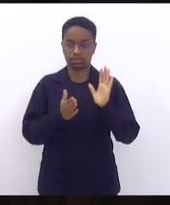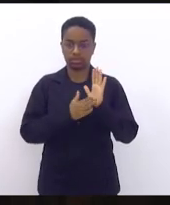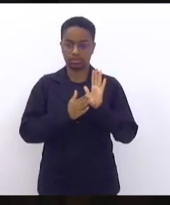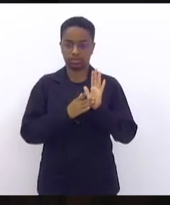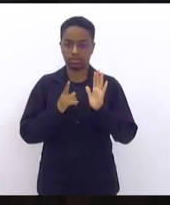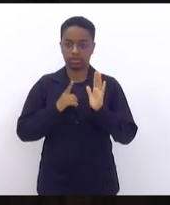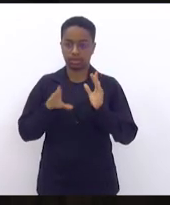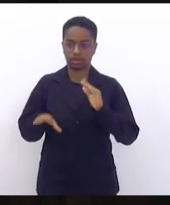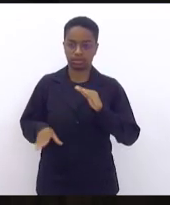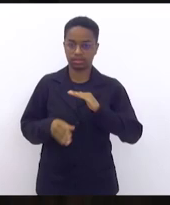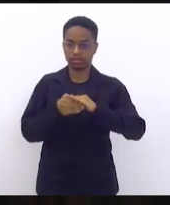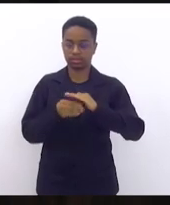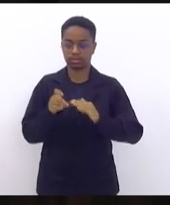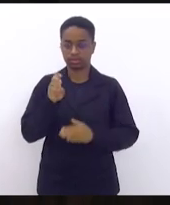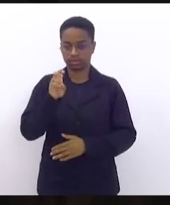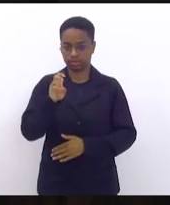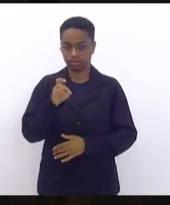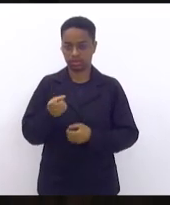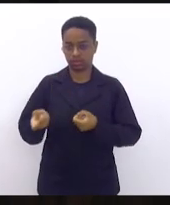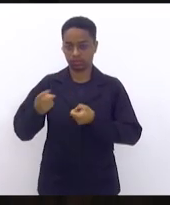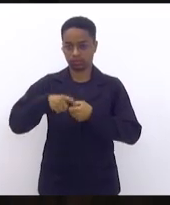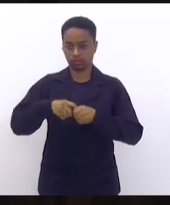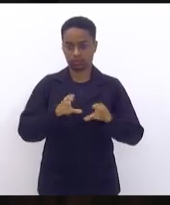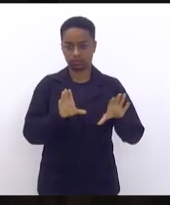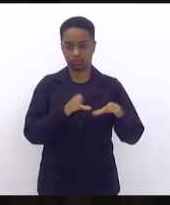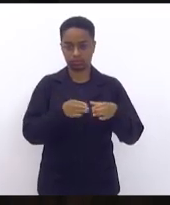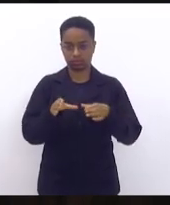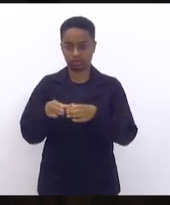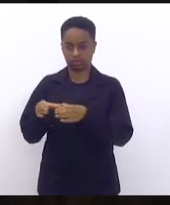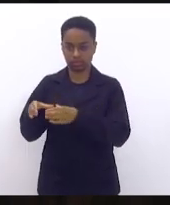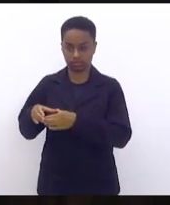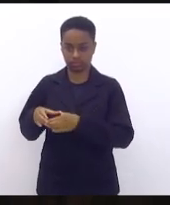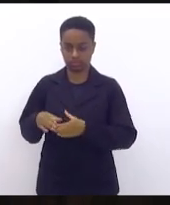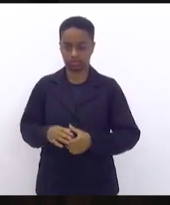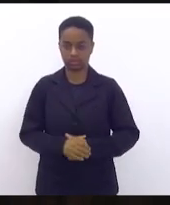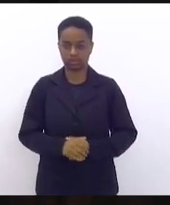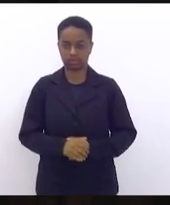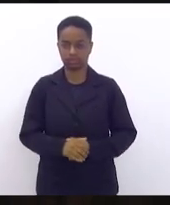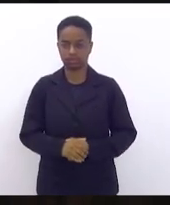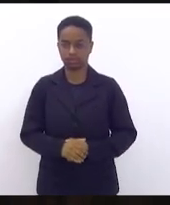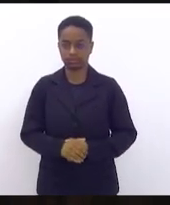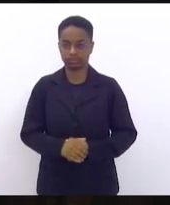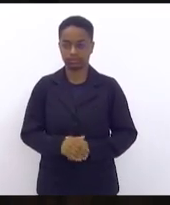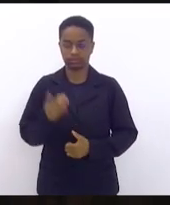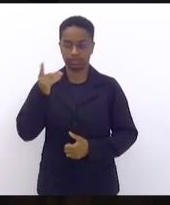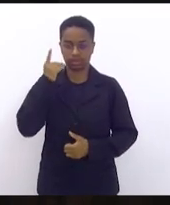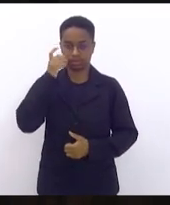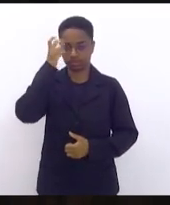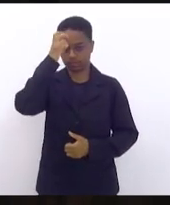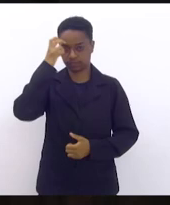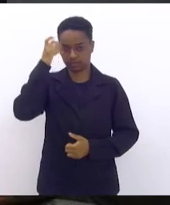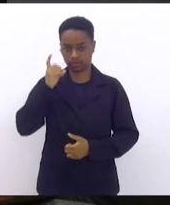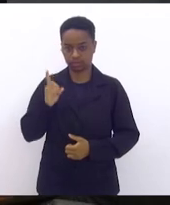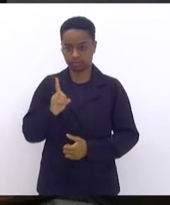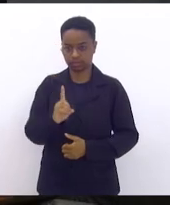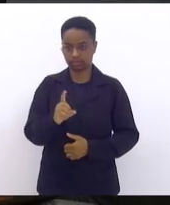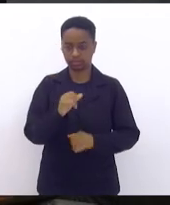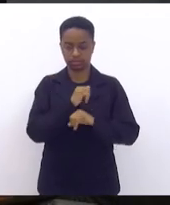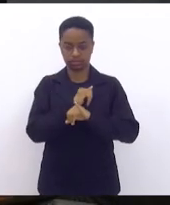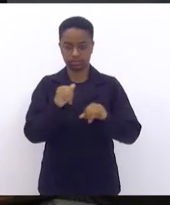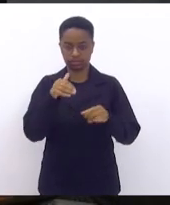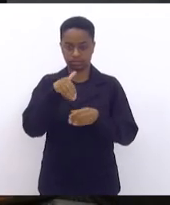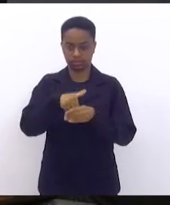recebeu 5 emendas e retorna às comissões. Deputada Verônica. Para declaração de